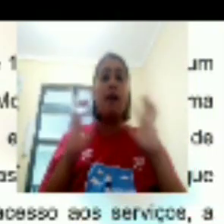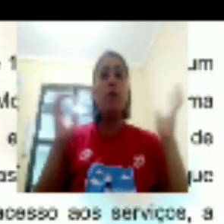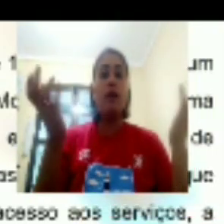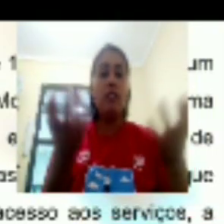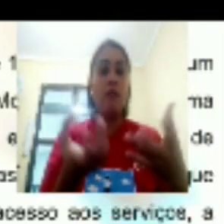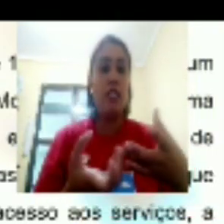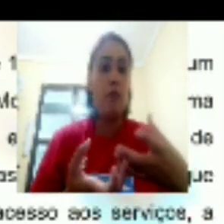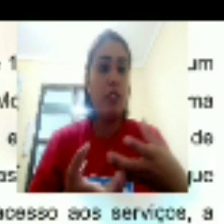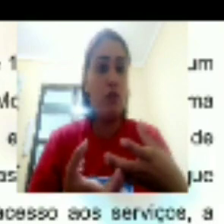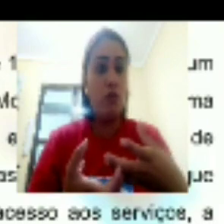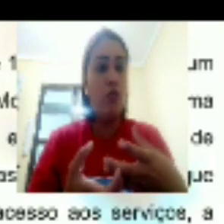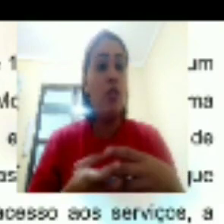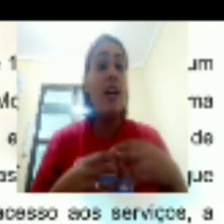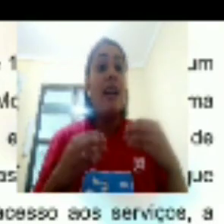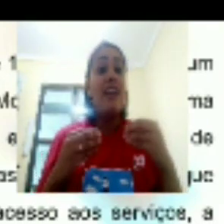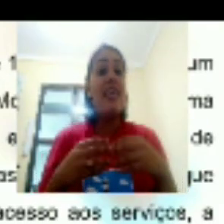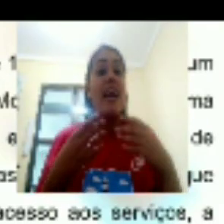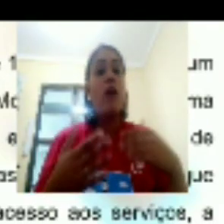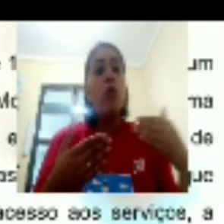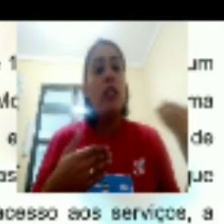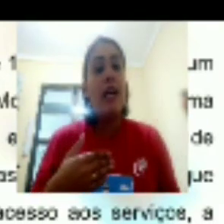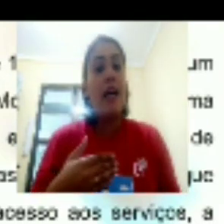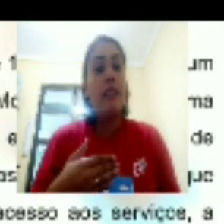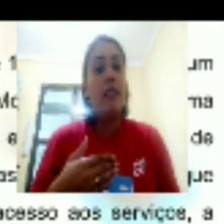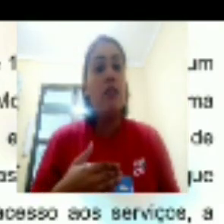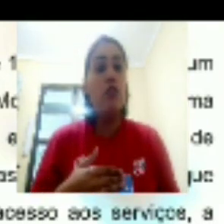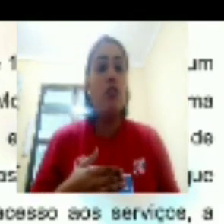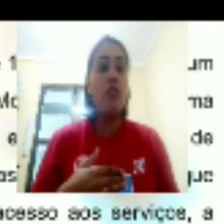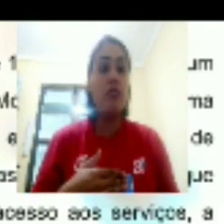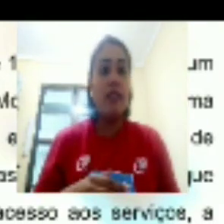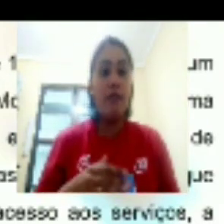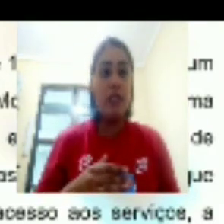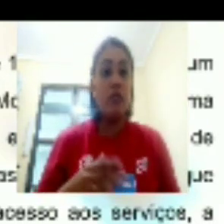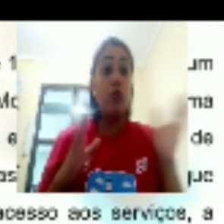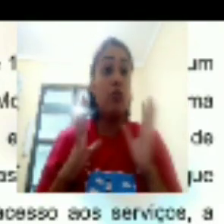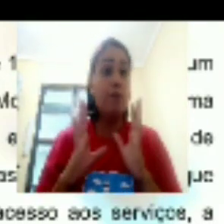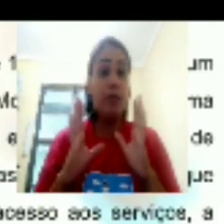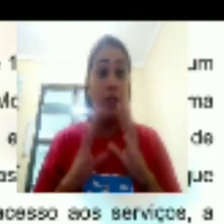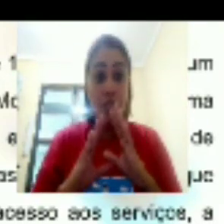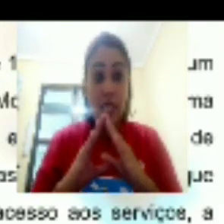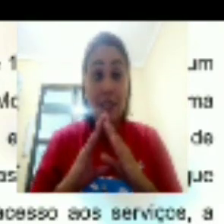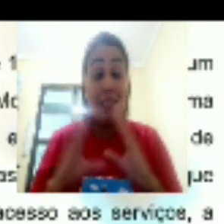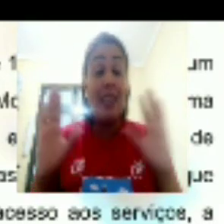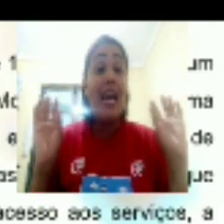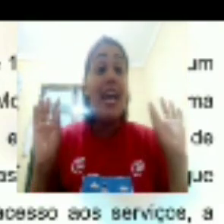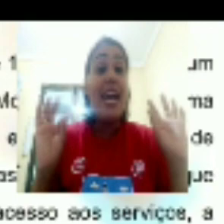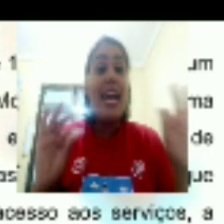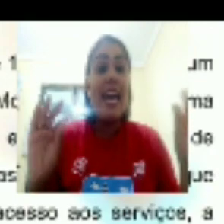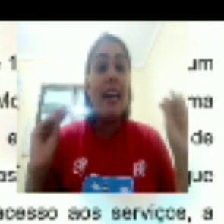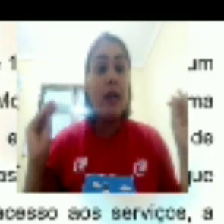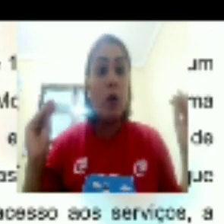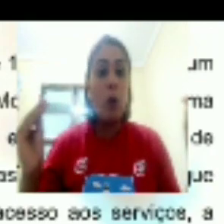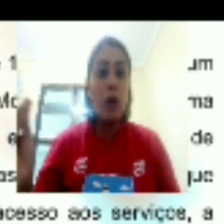que é um atendimento para todos, e equidade nos nossos serviços. Gente,